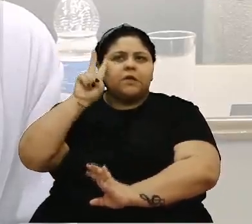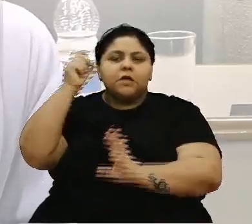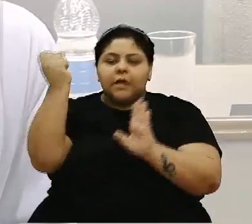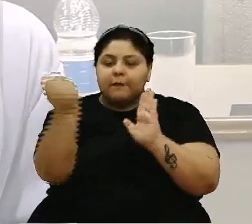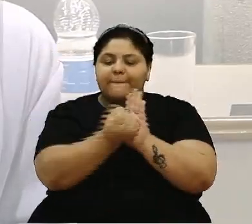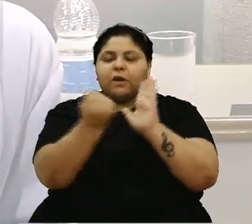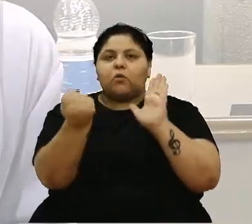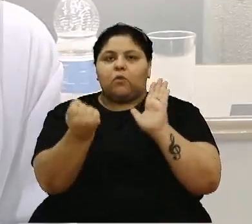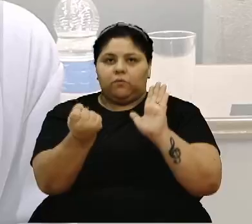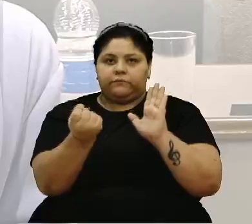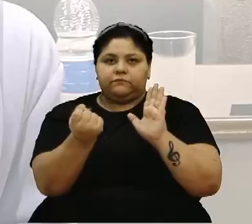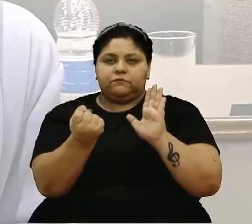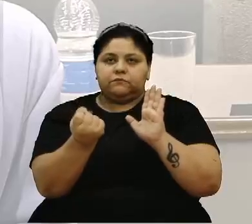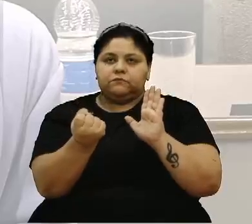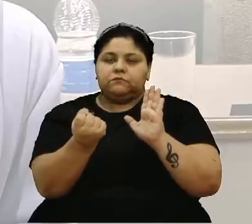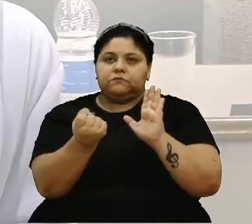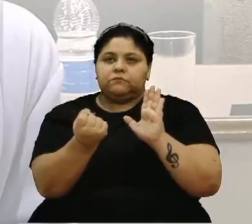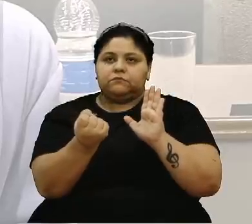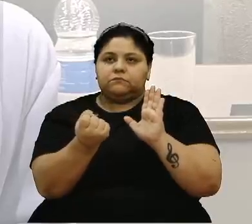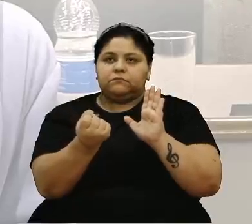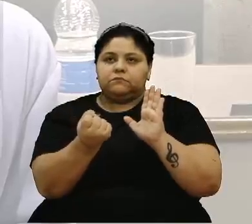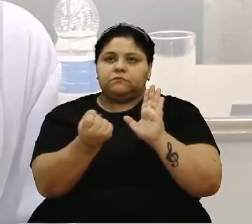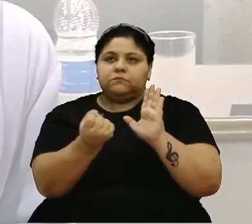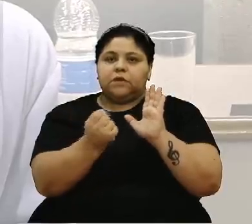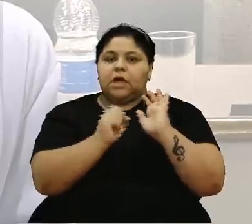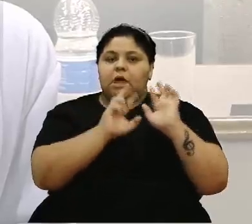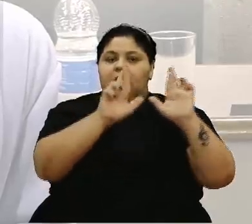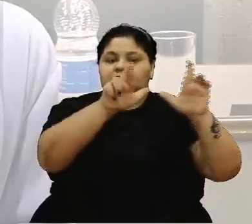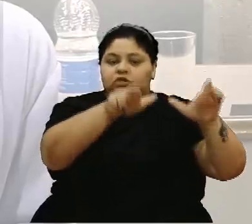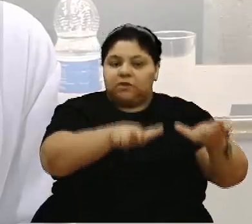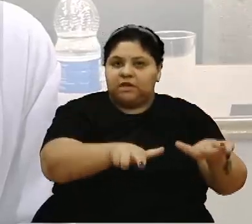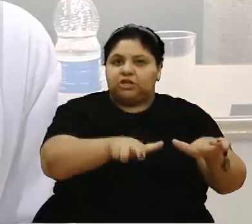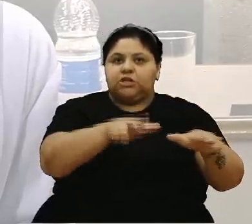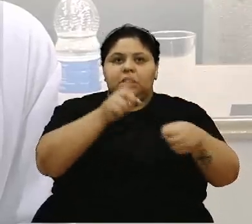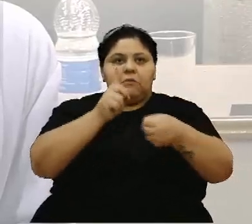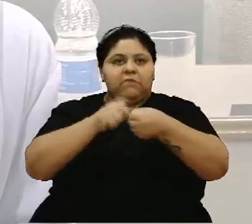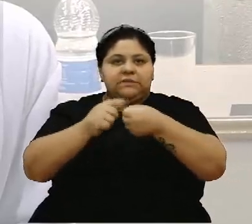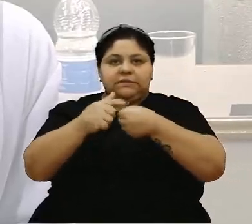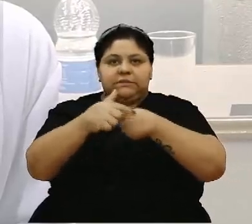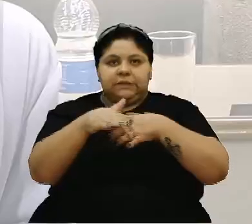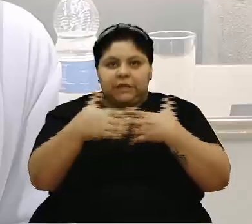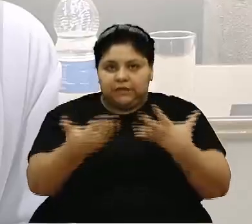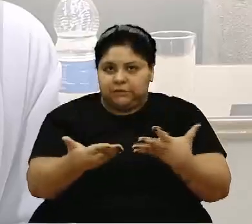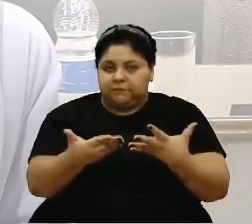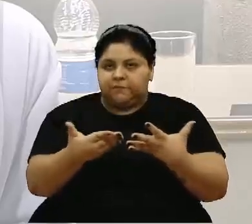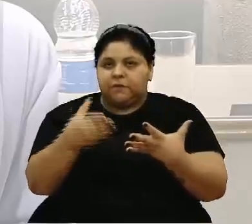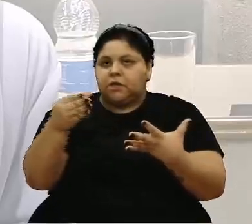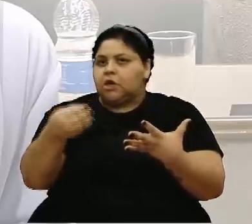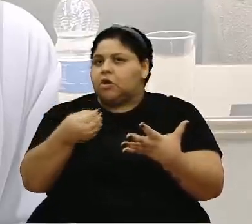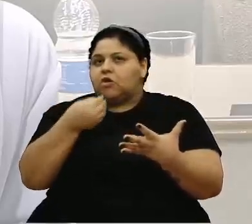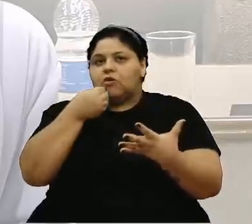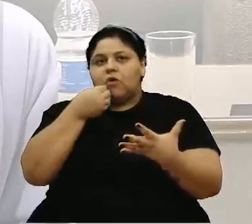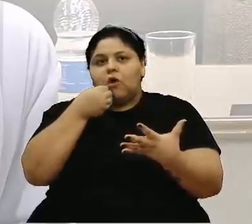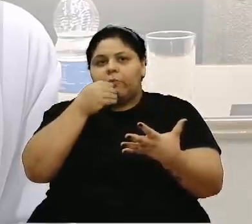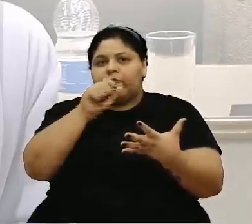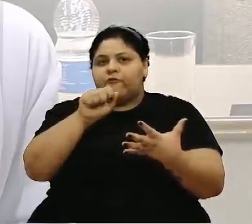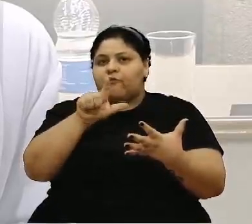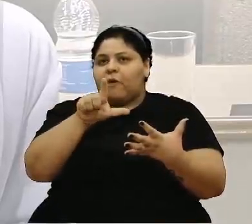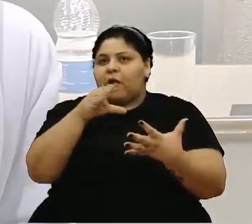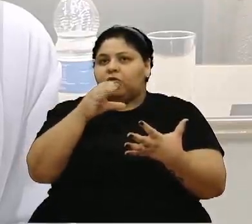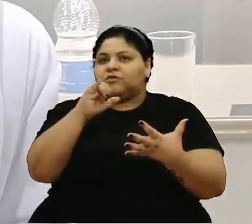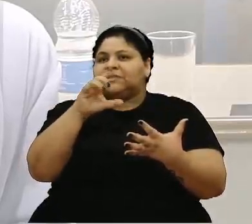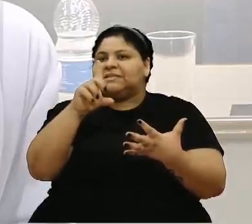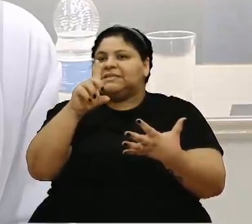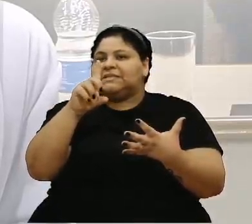marcou a sua região, o município. E com certeza o Alcindo, que eu não conheci, não